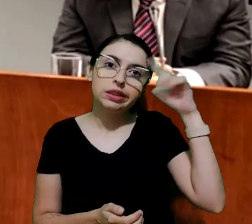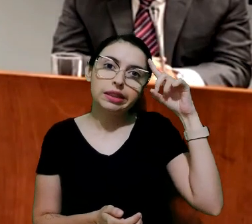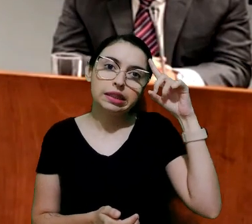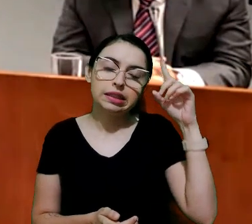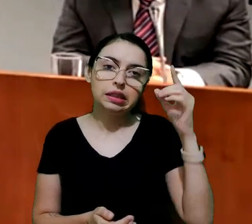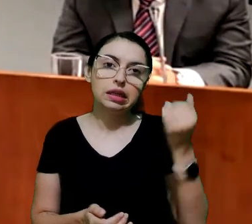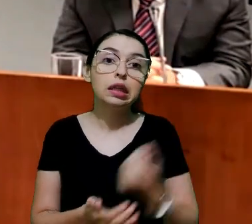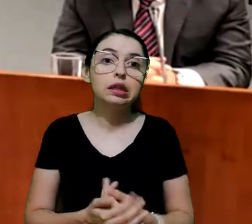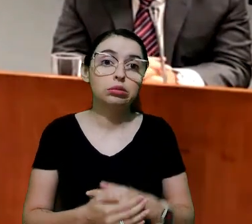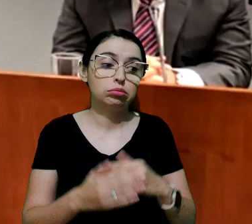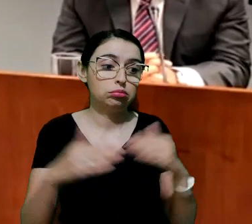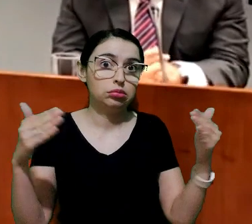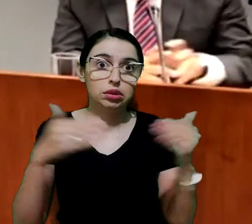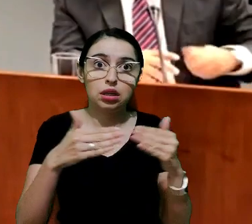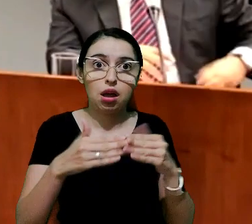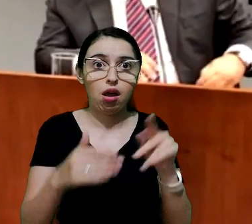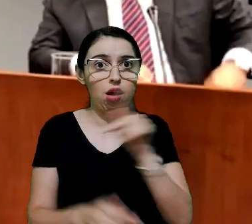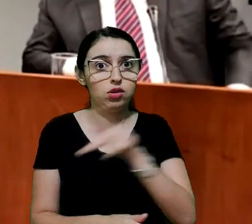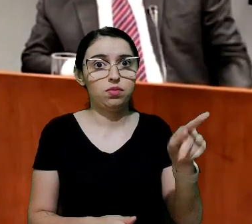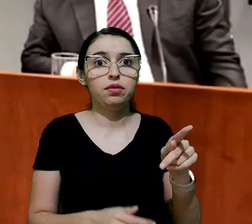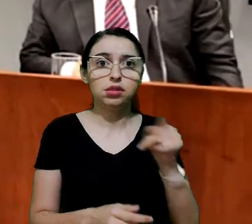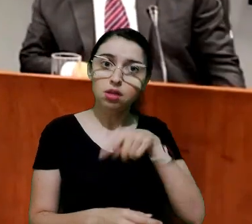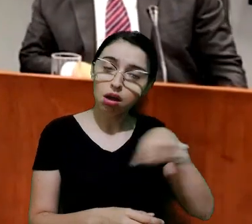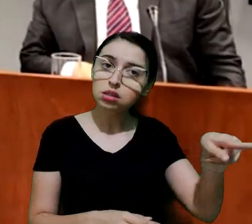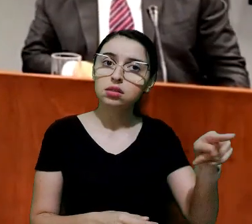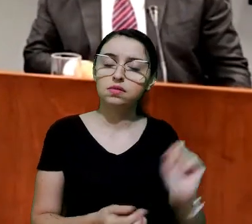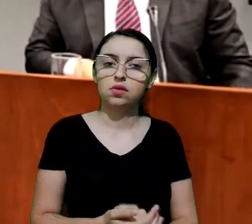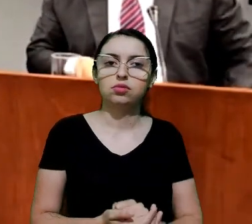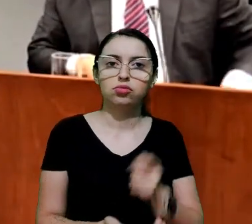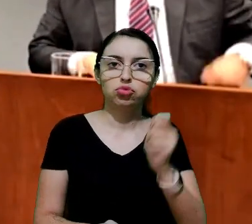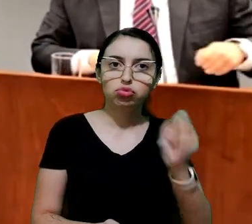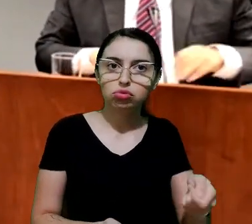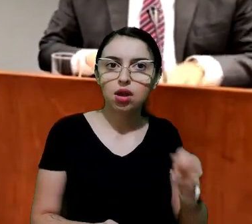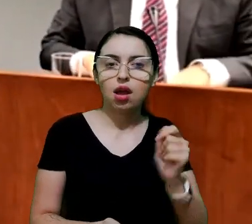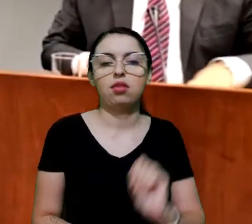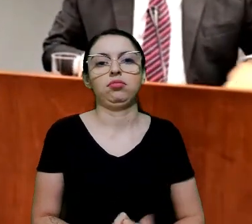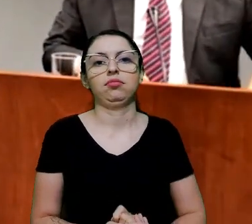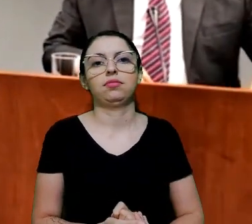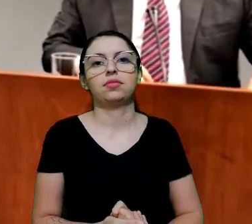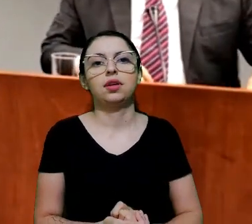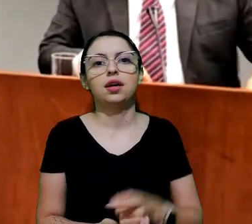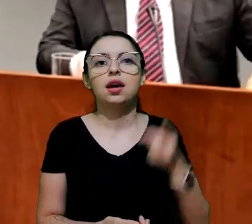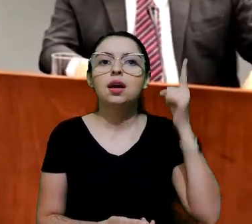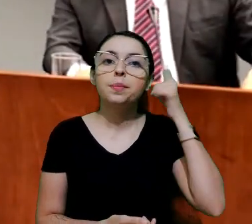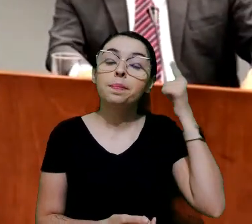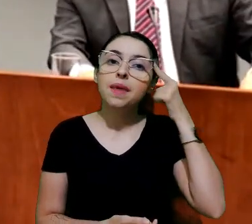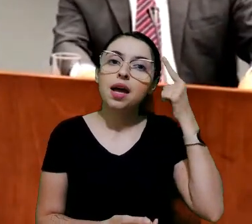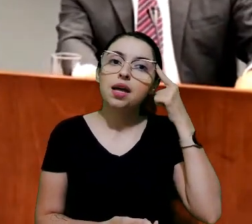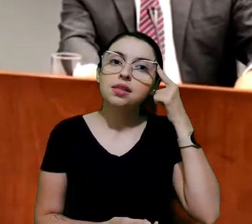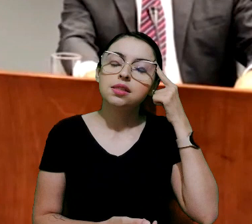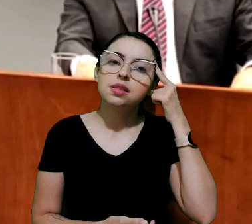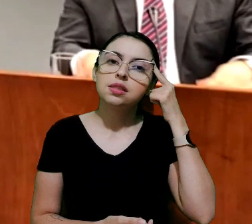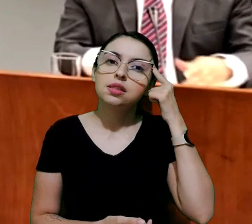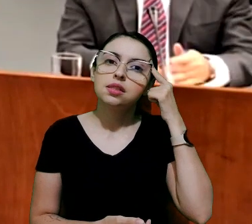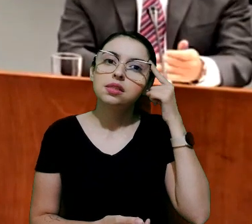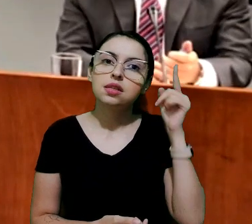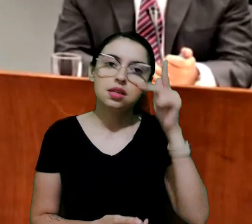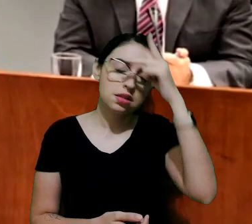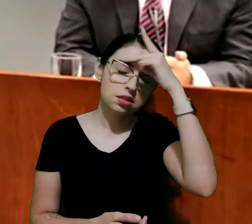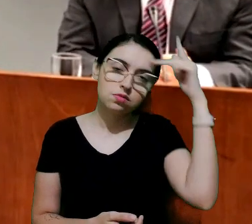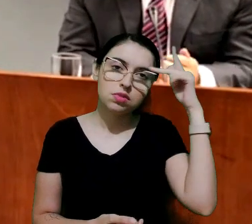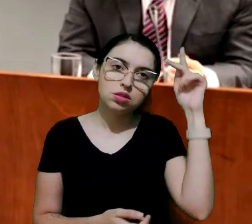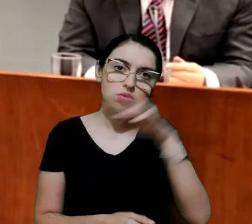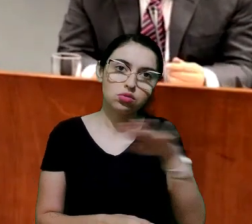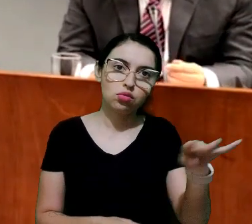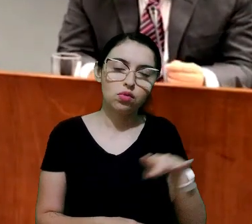da doutrina, porque se um dia tiver um paredão, os primeiros que vão para o paredão são os professores, porque são esses